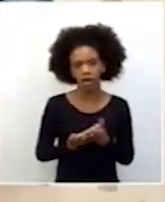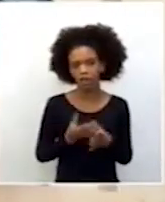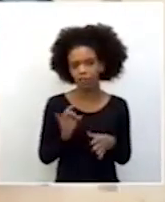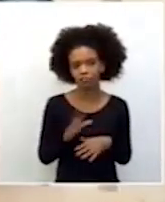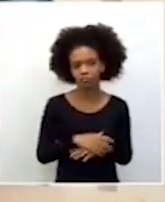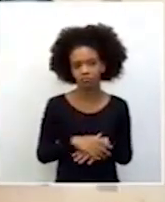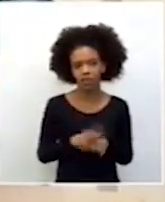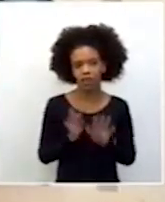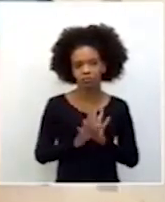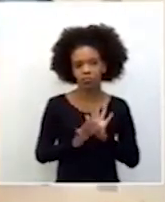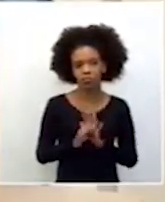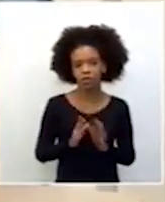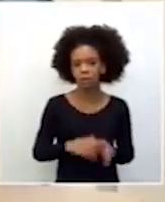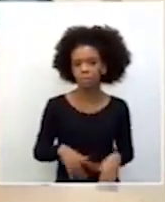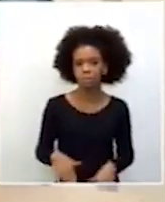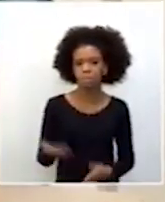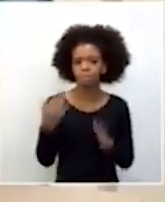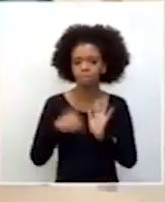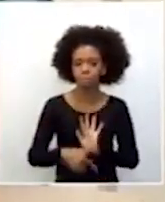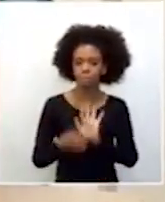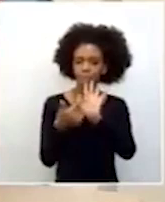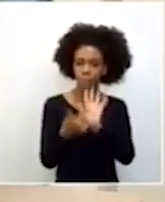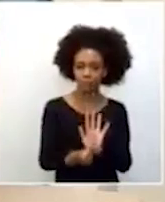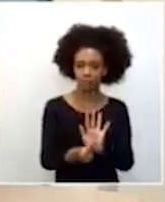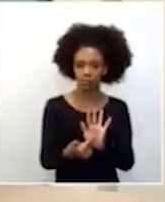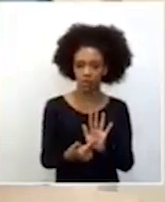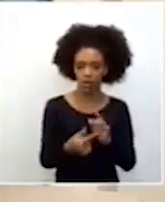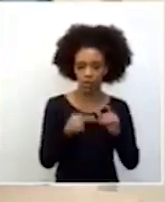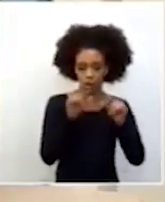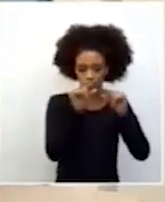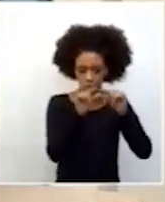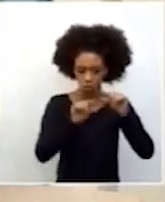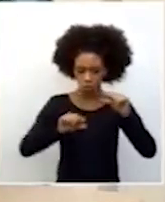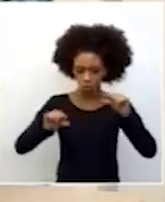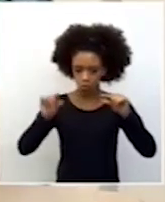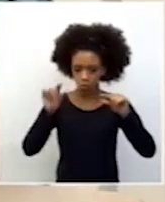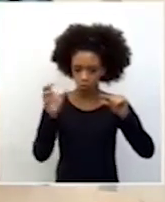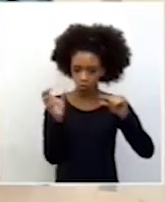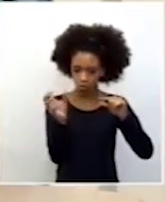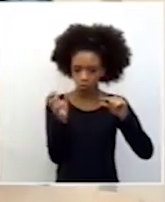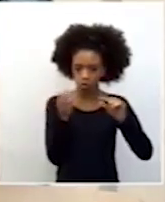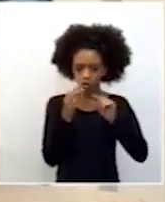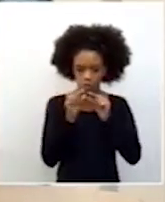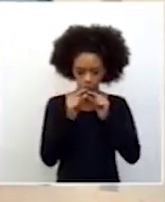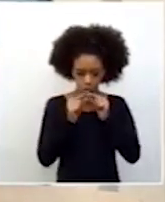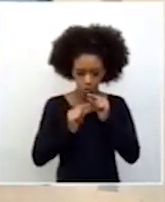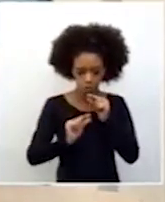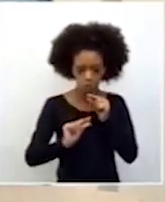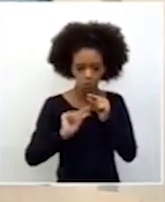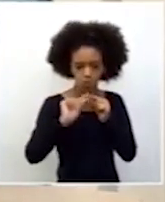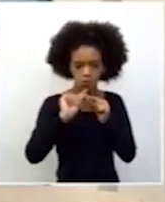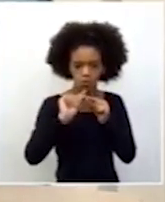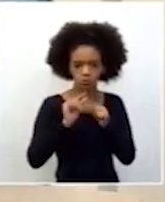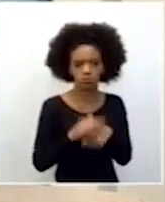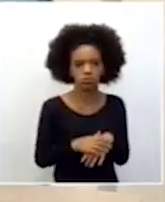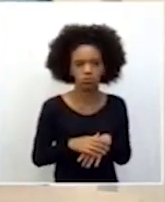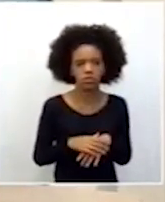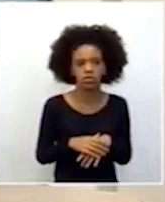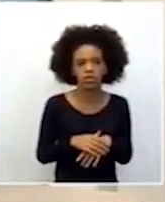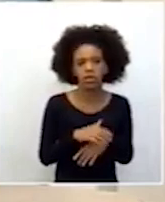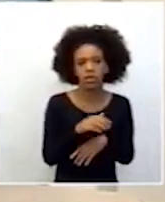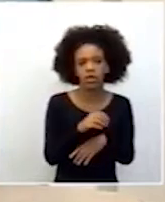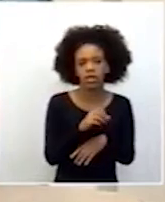Vou lá e pá, e coloco essa imagem, o cachimbo. Embaixo está escrito assim, ele pintou também, ele pintou ceci, ne pas,